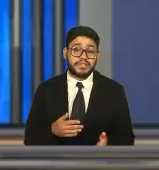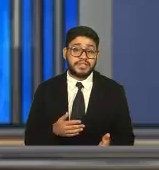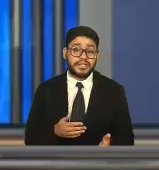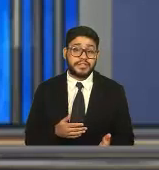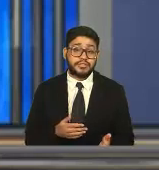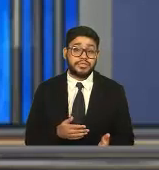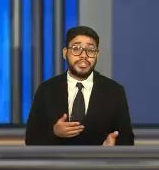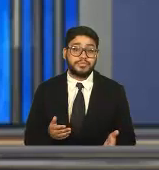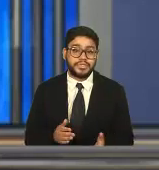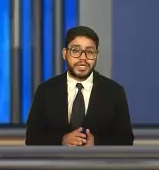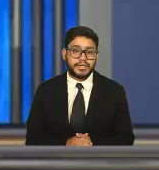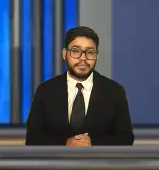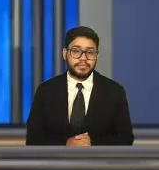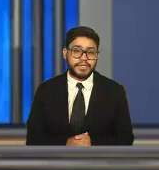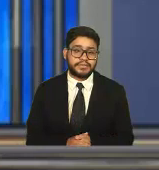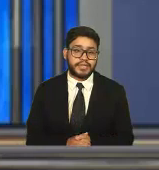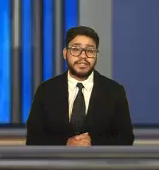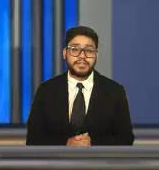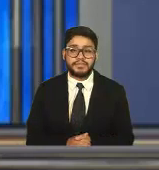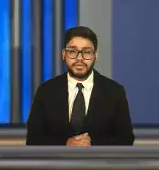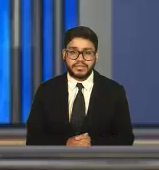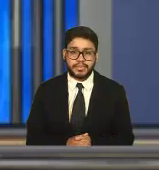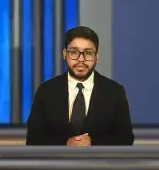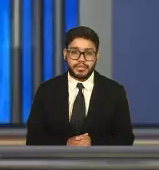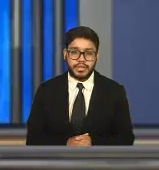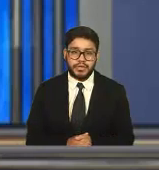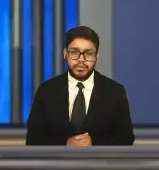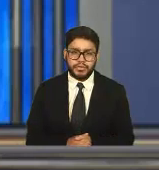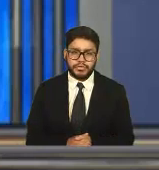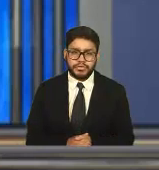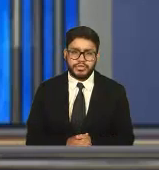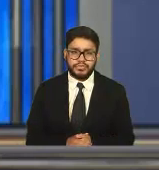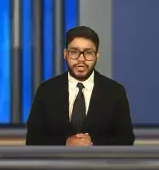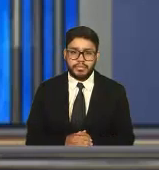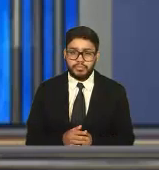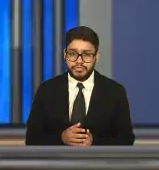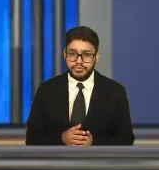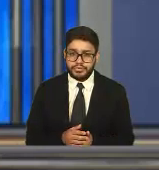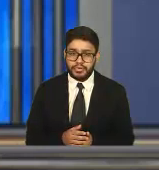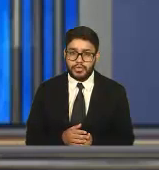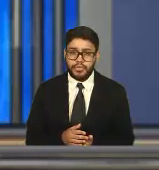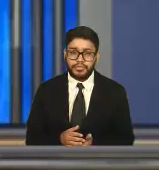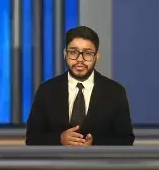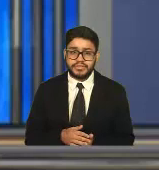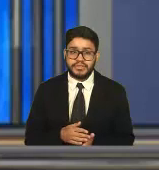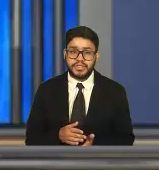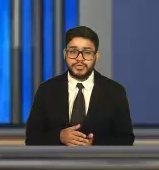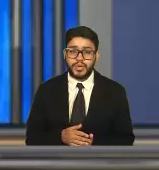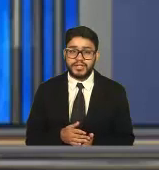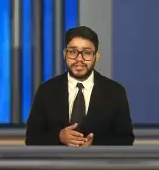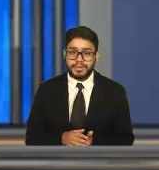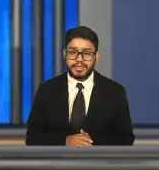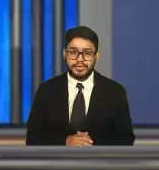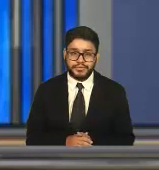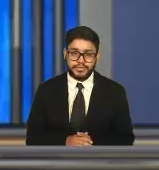pela secretaria de turismo e da empresa inesquecível casamento o intuito de divulgar Búzios com o de